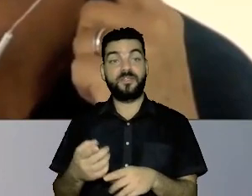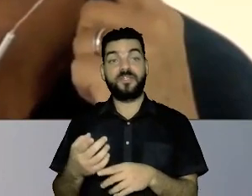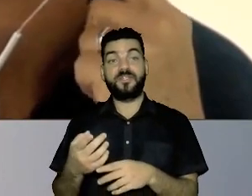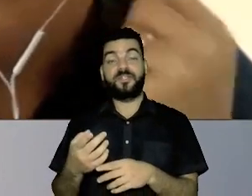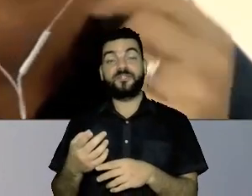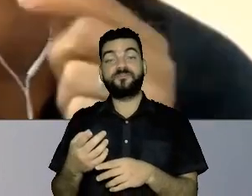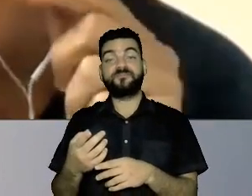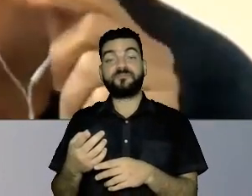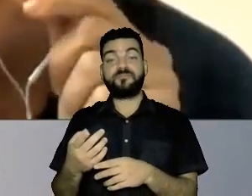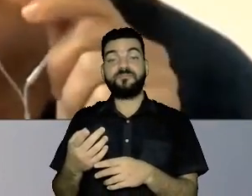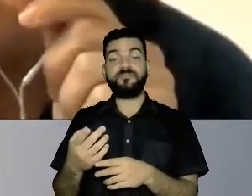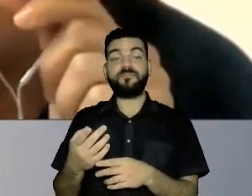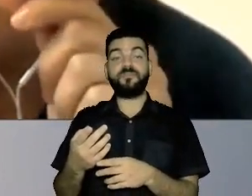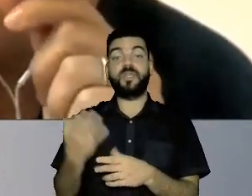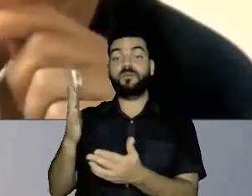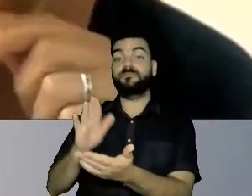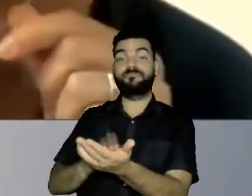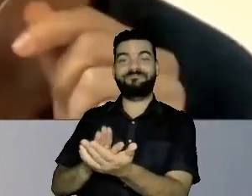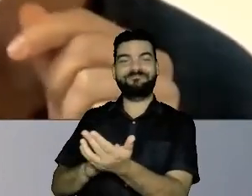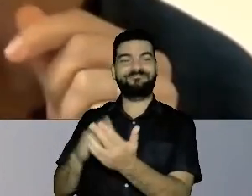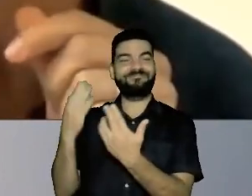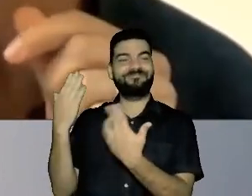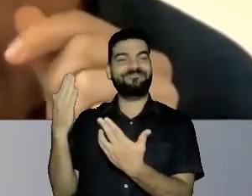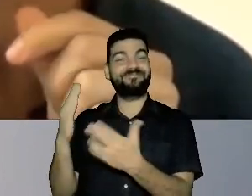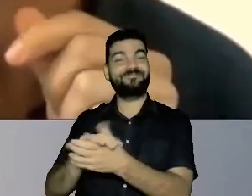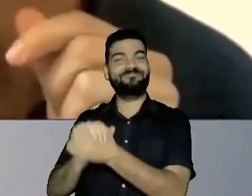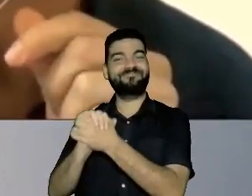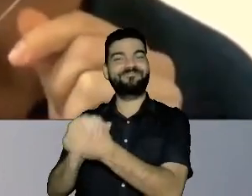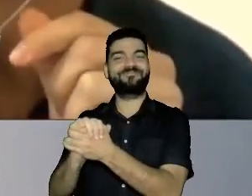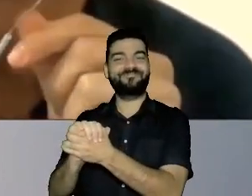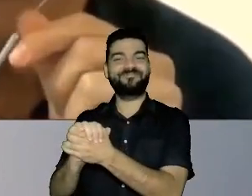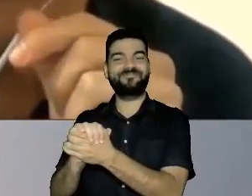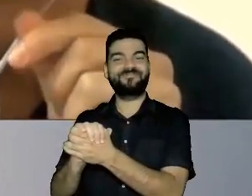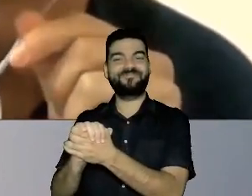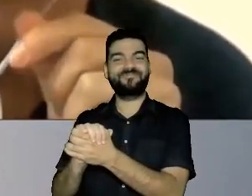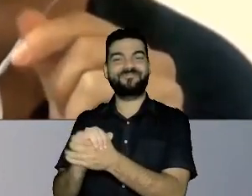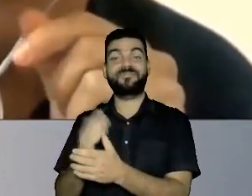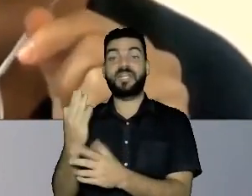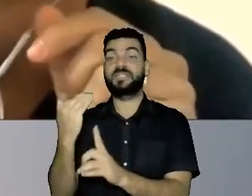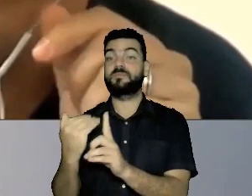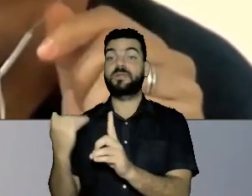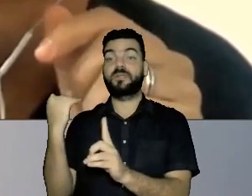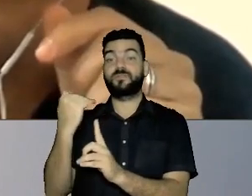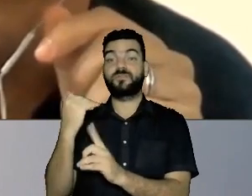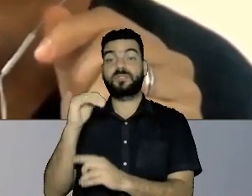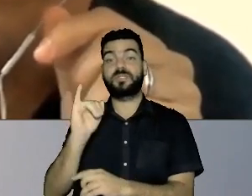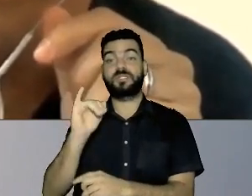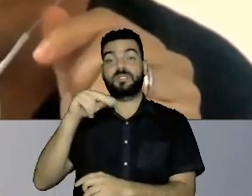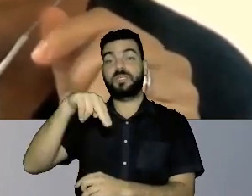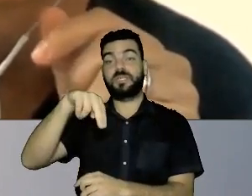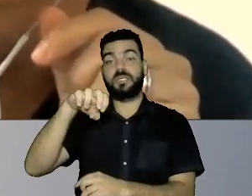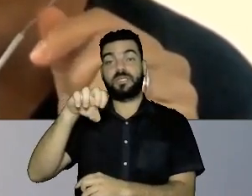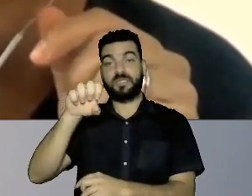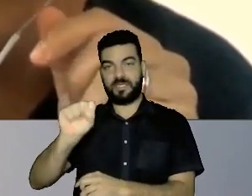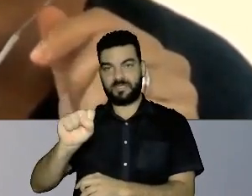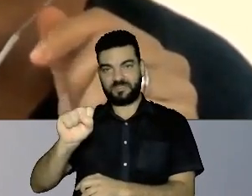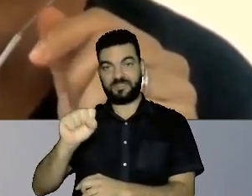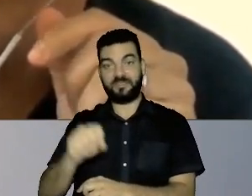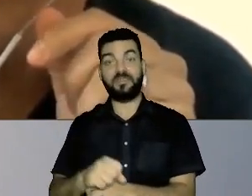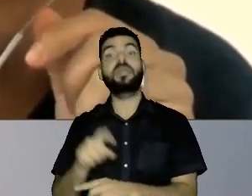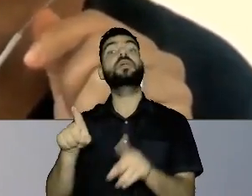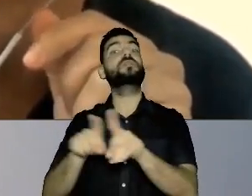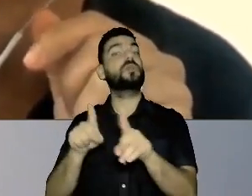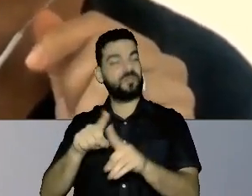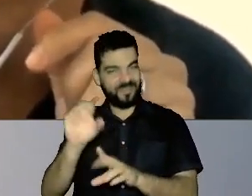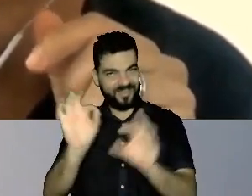para parabenizar e cumprimentar a desembargadora Inês Virgínia, organizadora desse